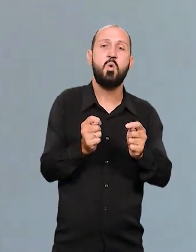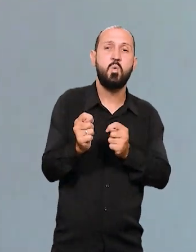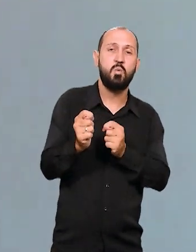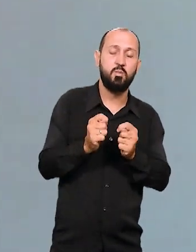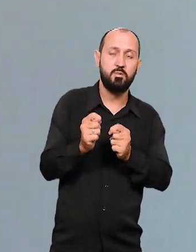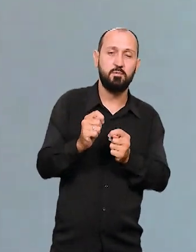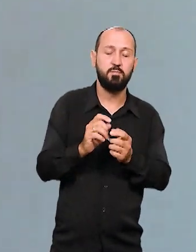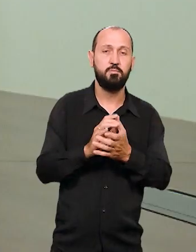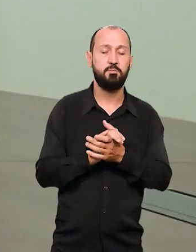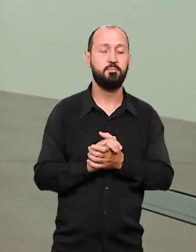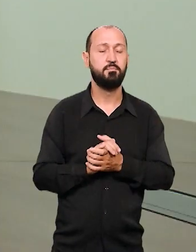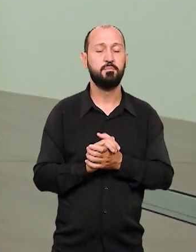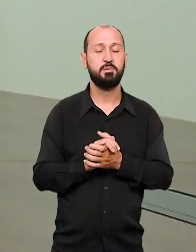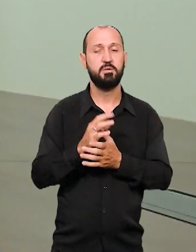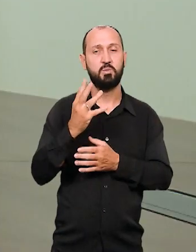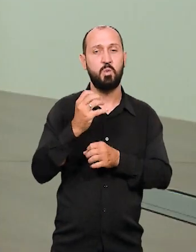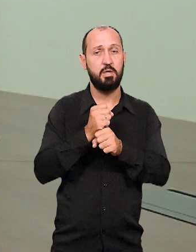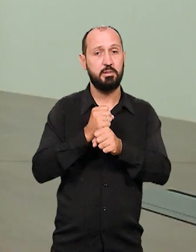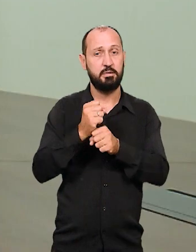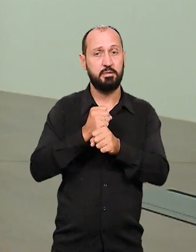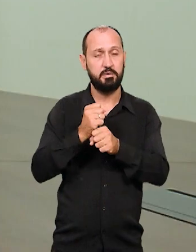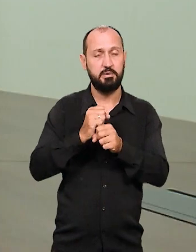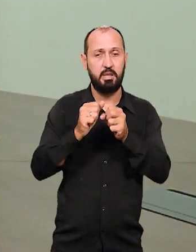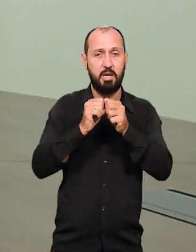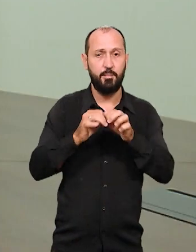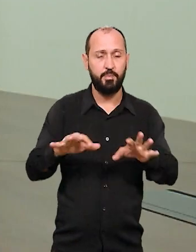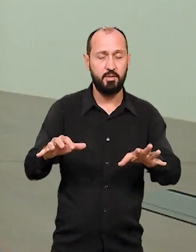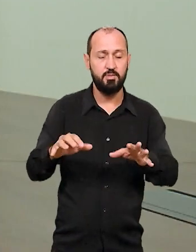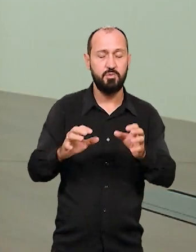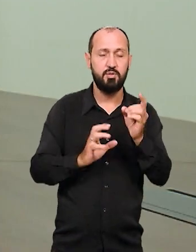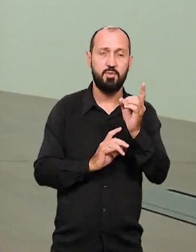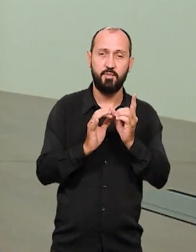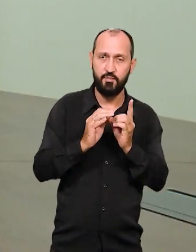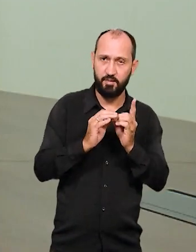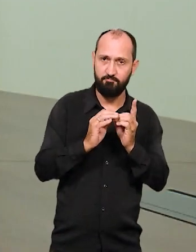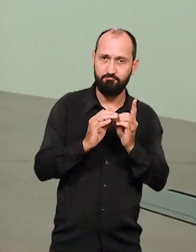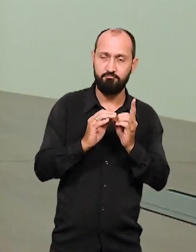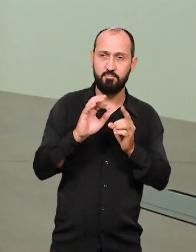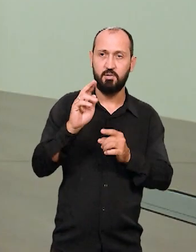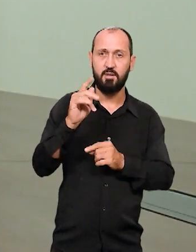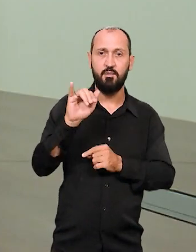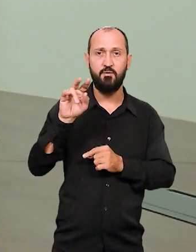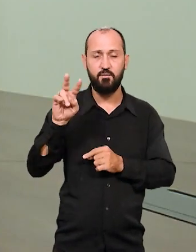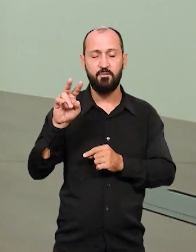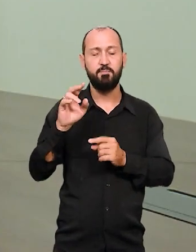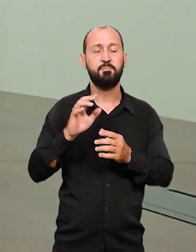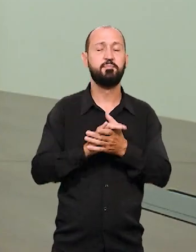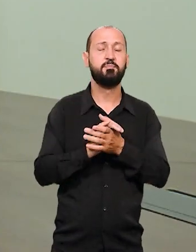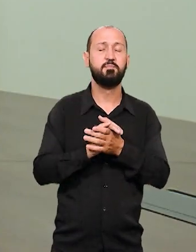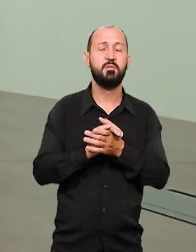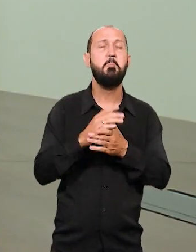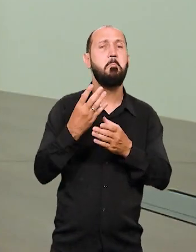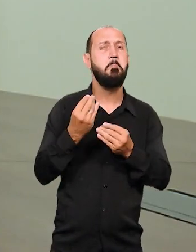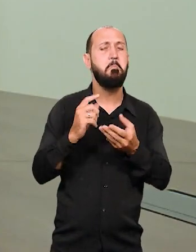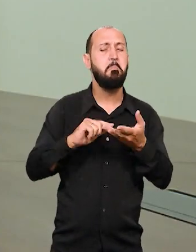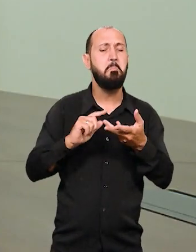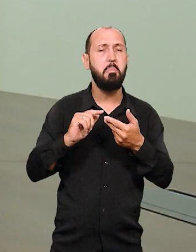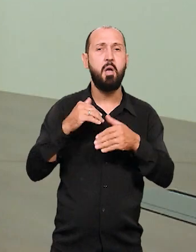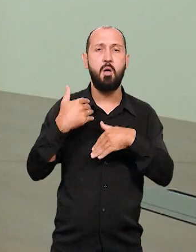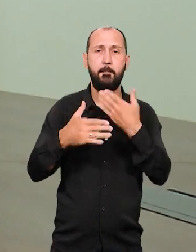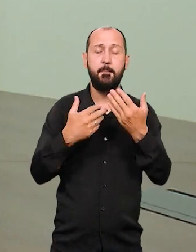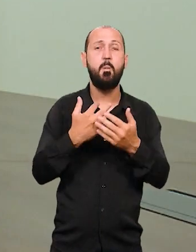vamos controlar o HIV. Nesses 40 anos de epidemia de HIV/AIDS, a gente teve muitos avanços e